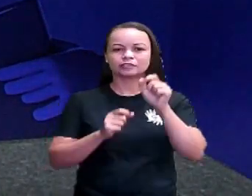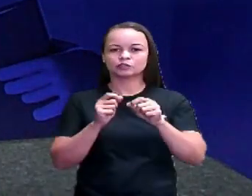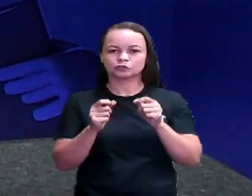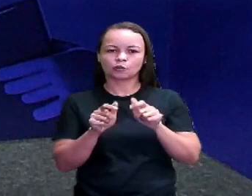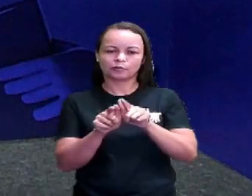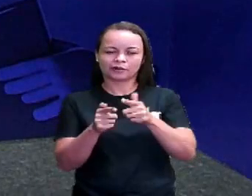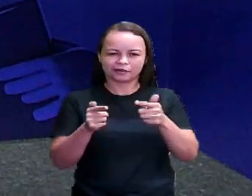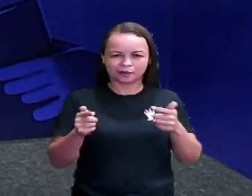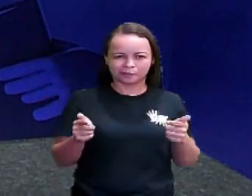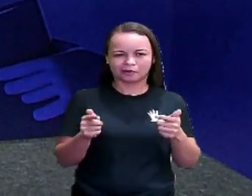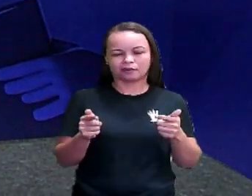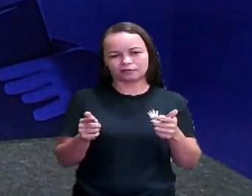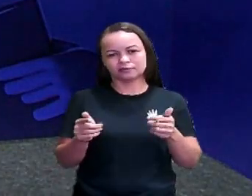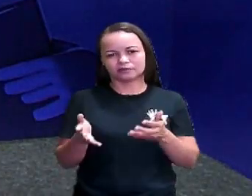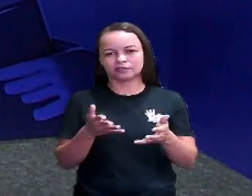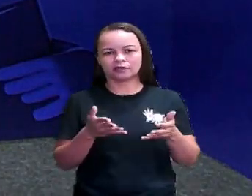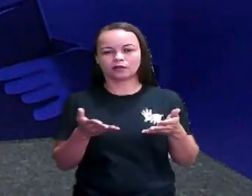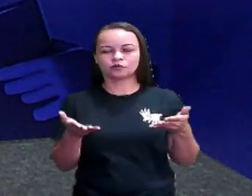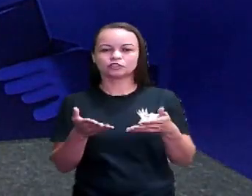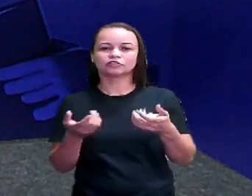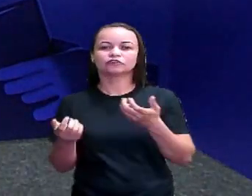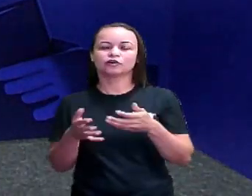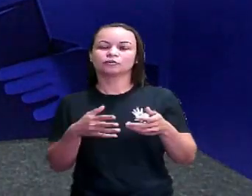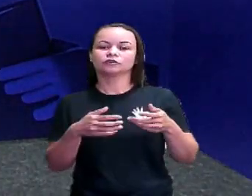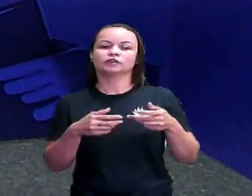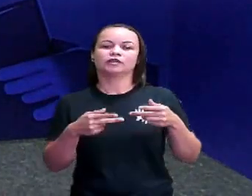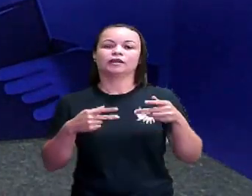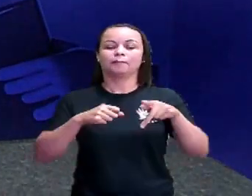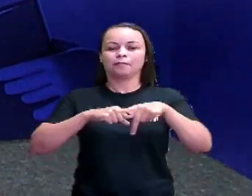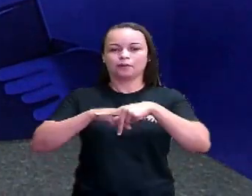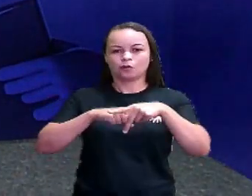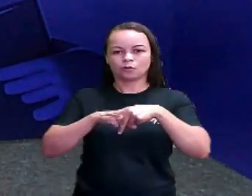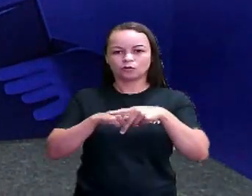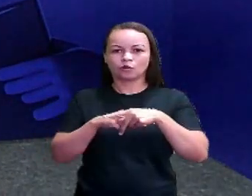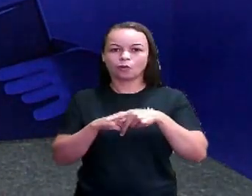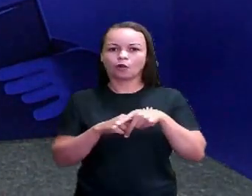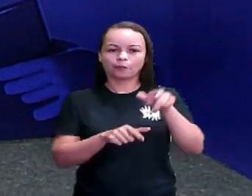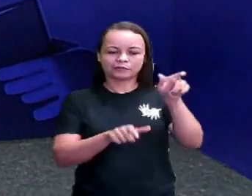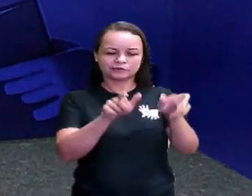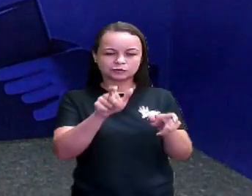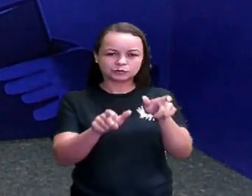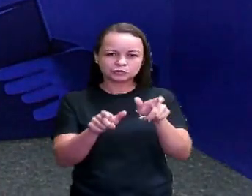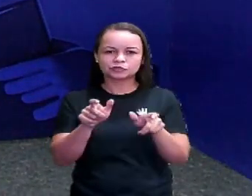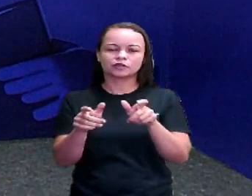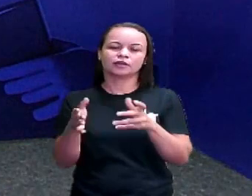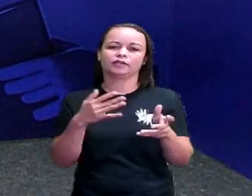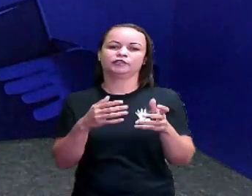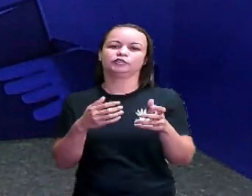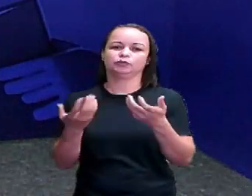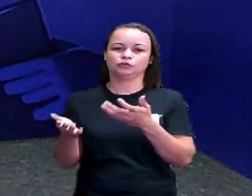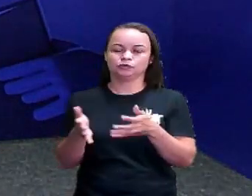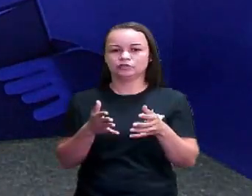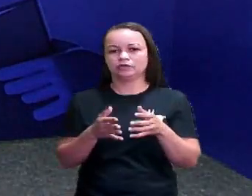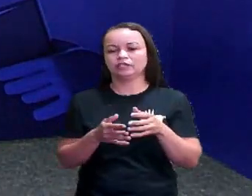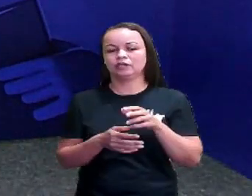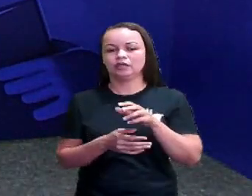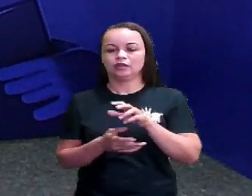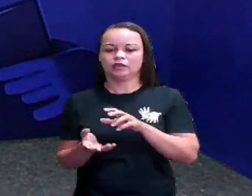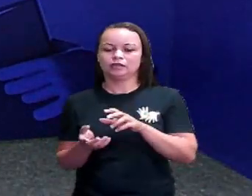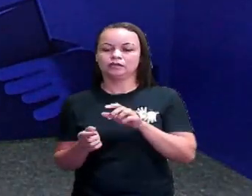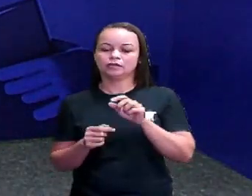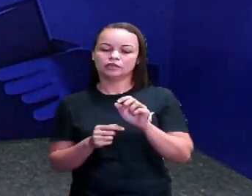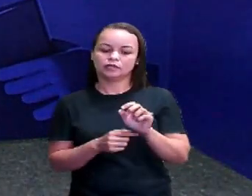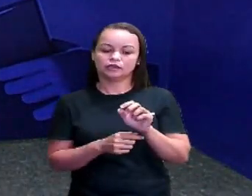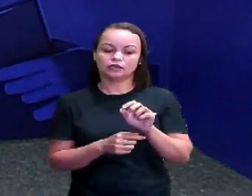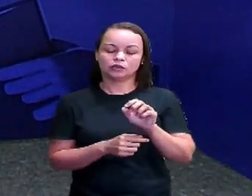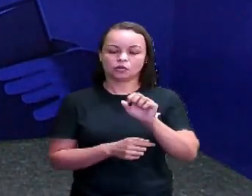gramática, vamos aprender pronome sujeito em espanhol e você, que é uma característica dos falantes de